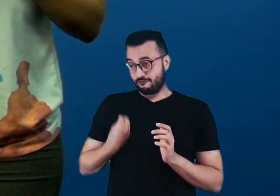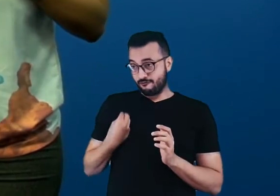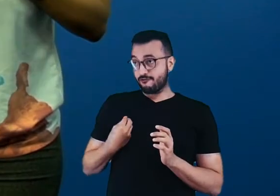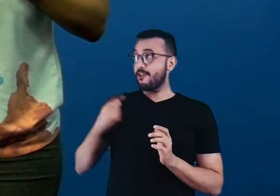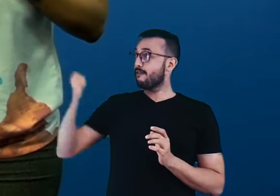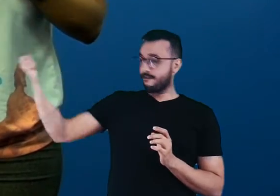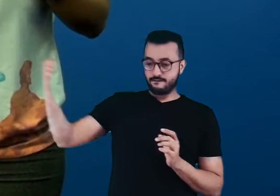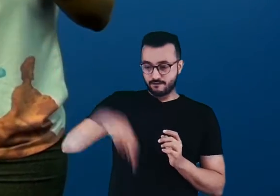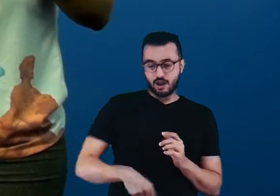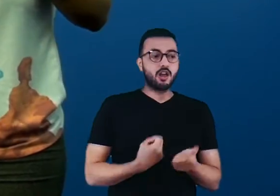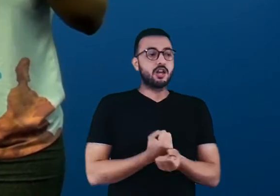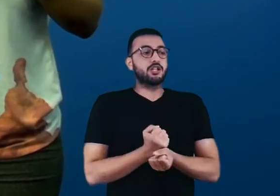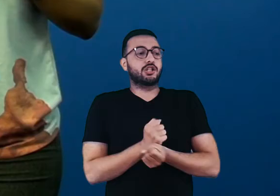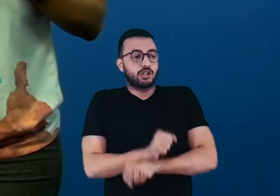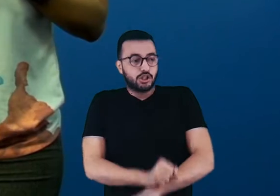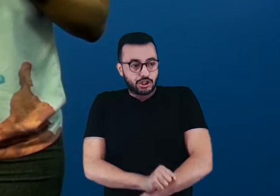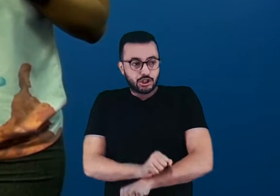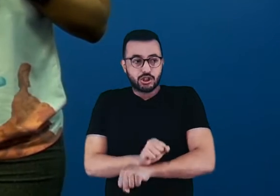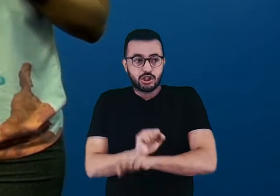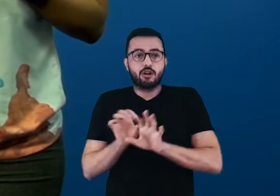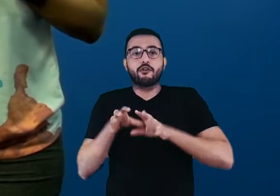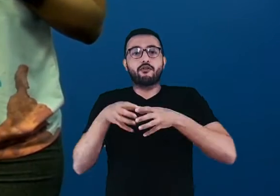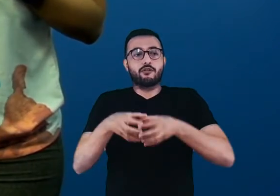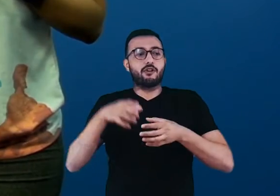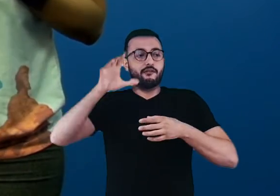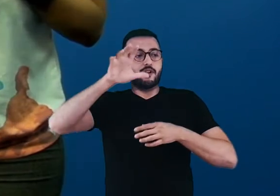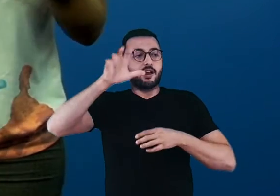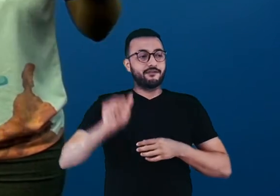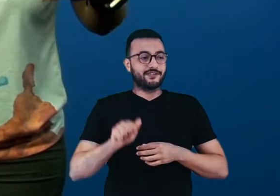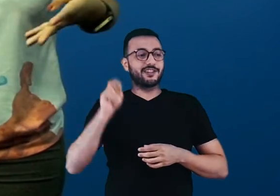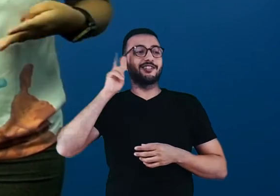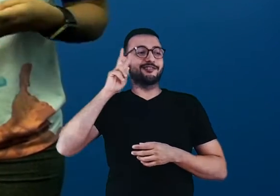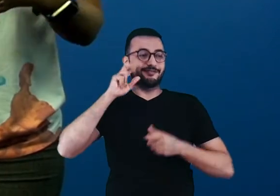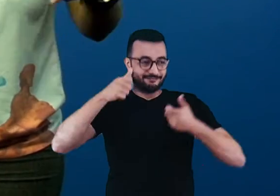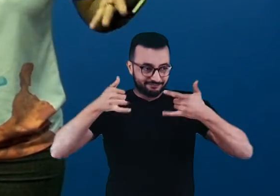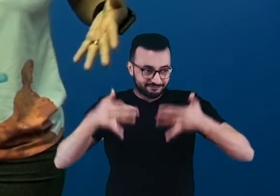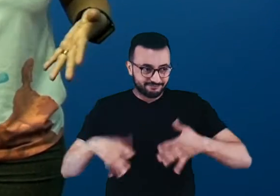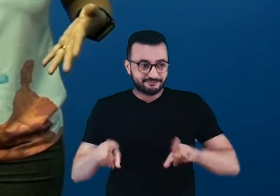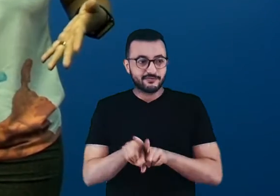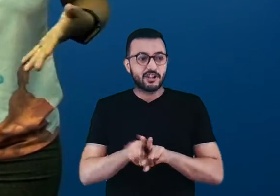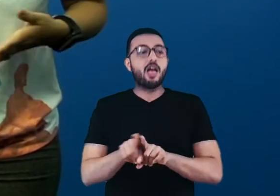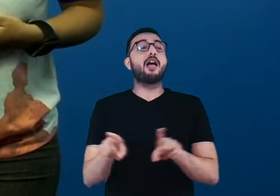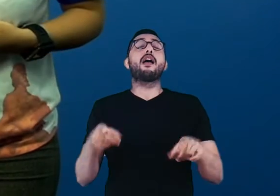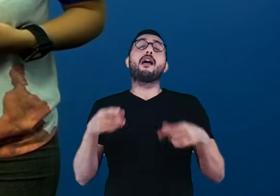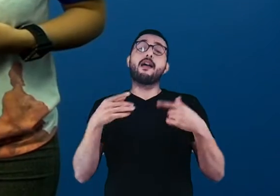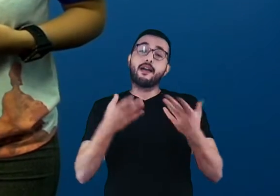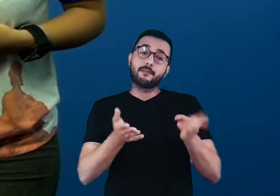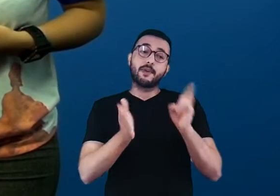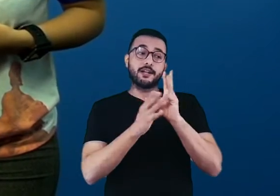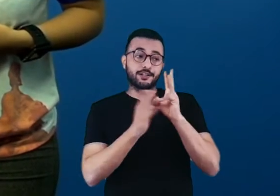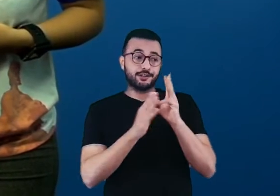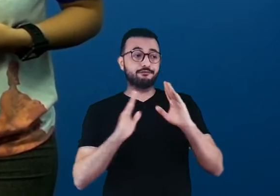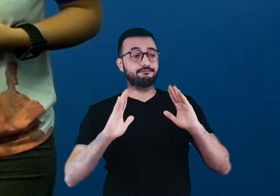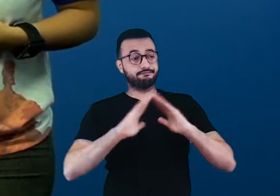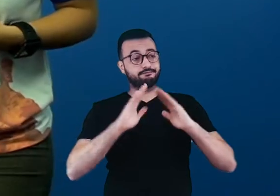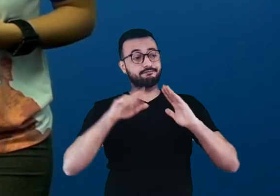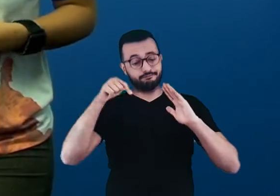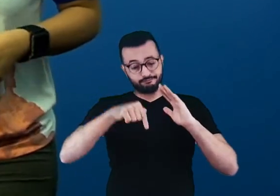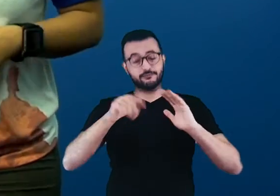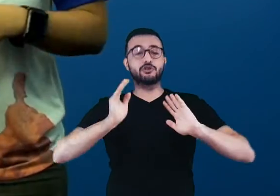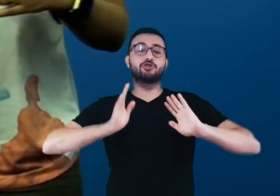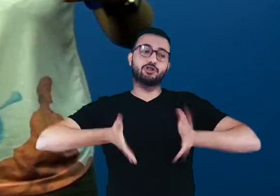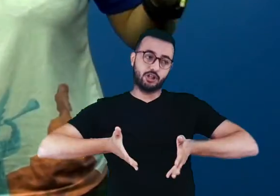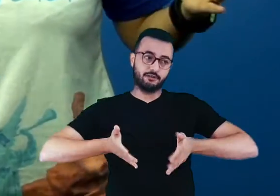Portugal, escravos que vieram da África, lembra? Comentei com vocês também, e os índios que aqui moravam já na nossa cidade,